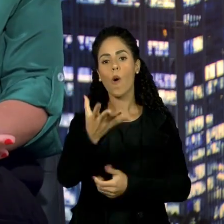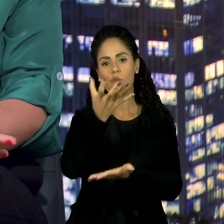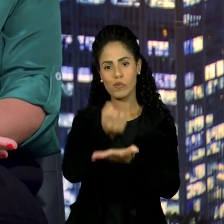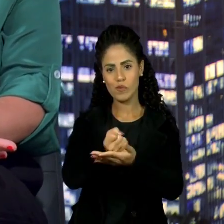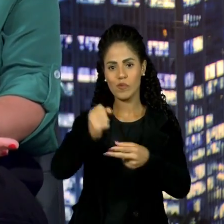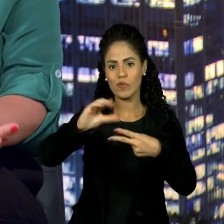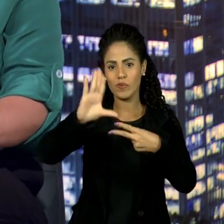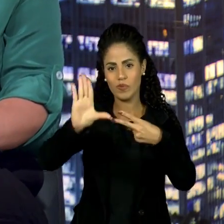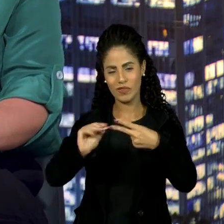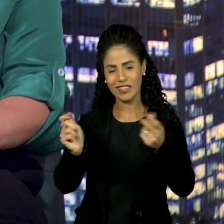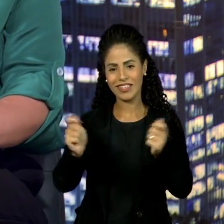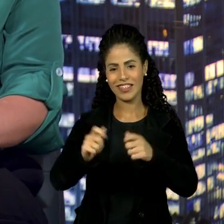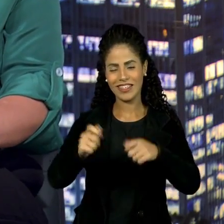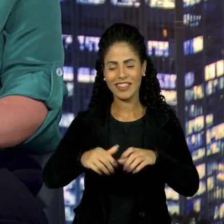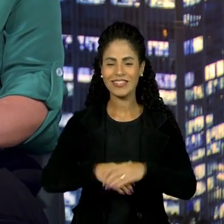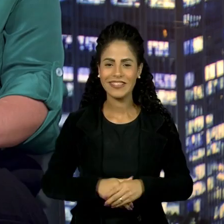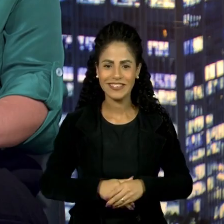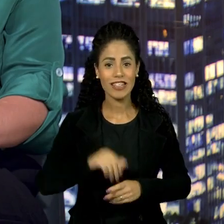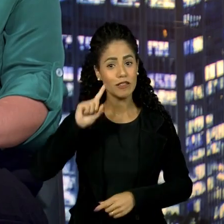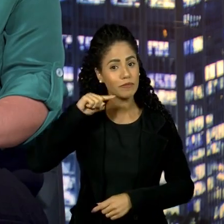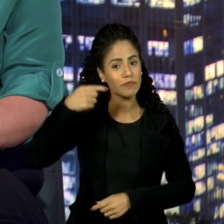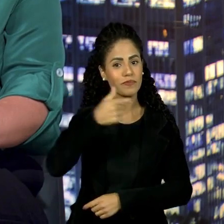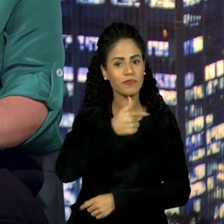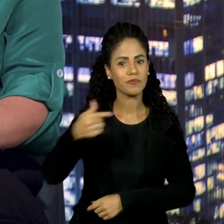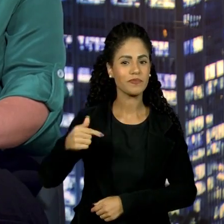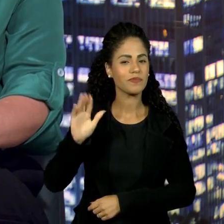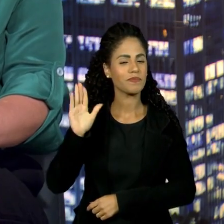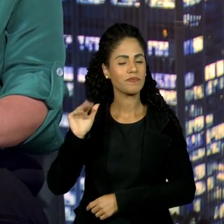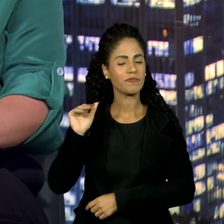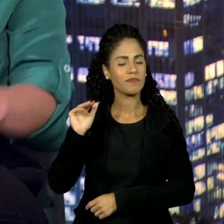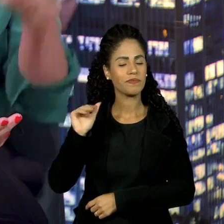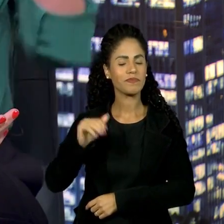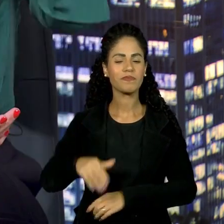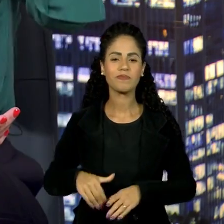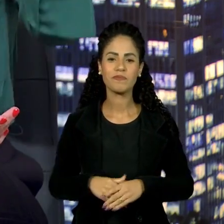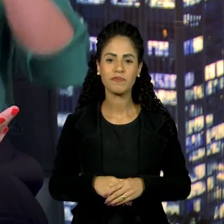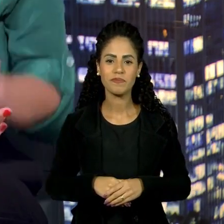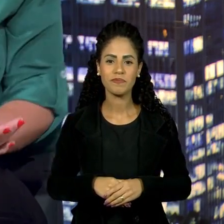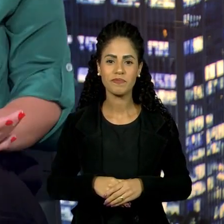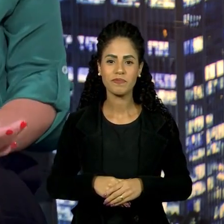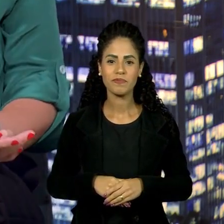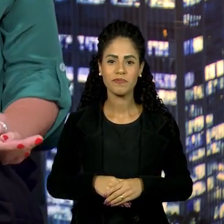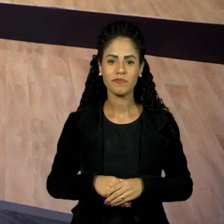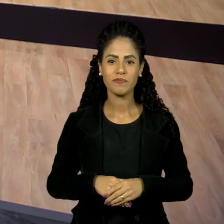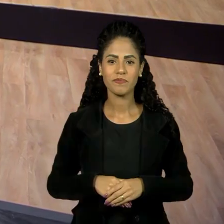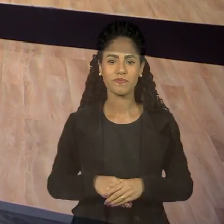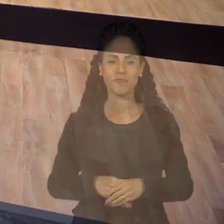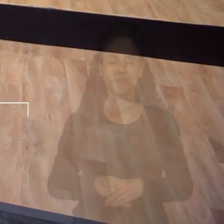aplicativo da Cultura Play. A gente se vê semana que vem. Até lá, a opinião fica por aqui. Tchau.